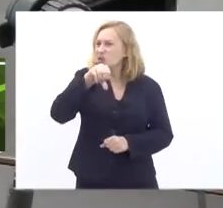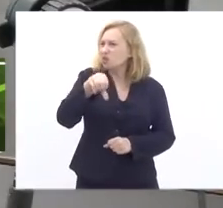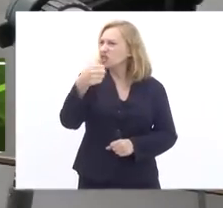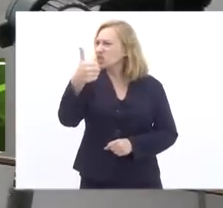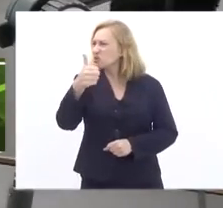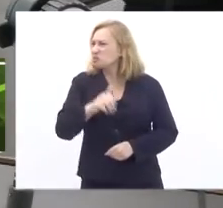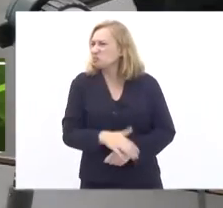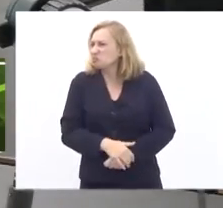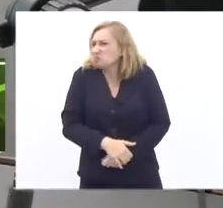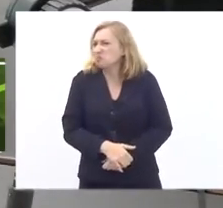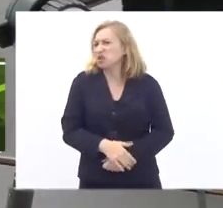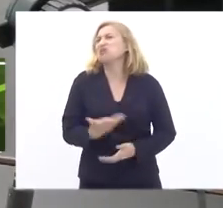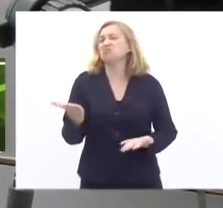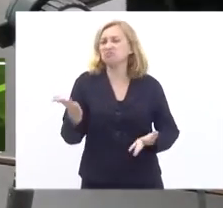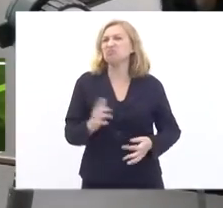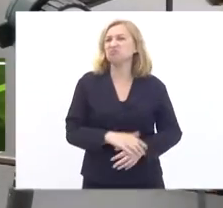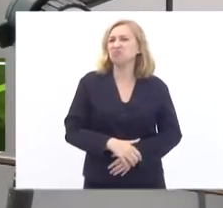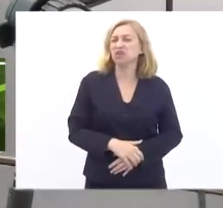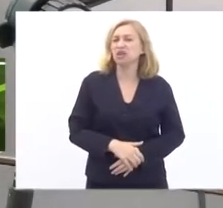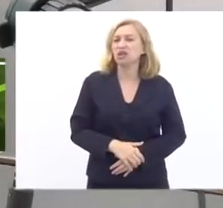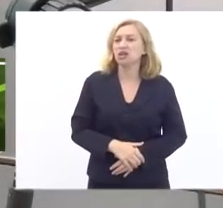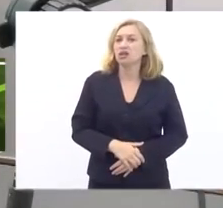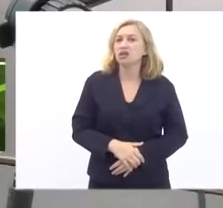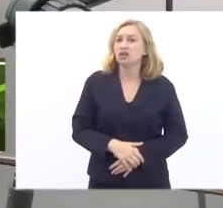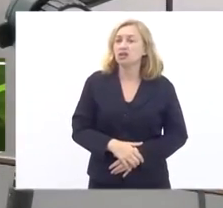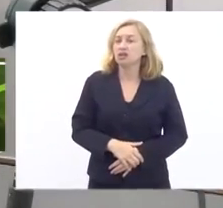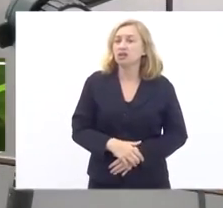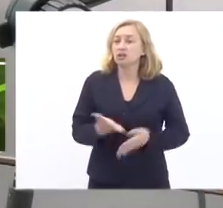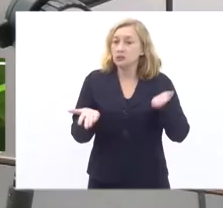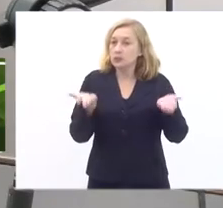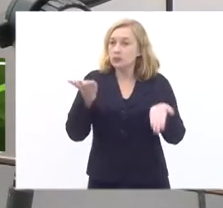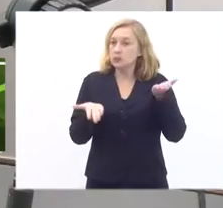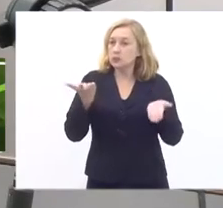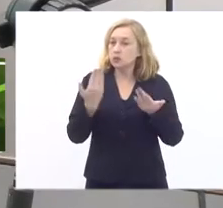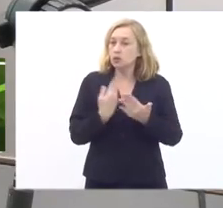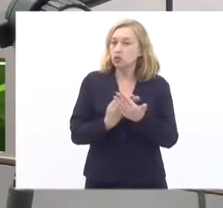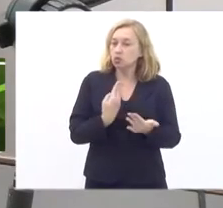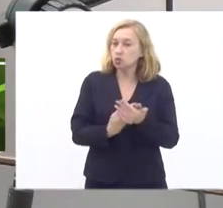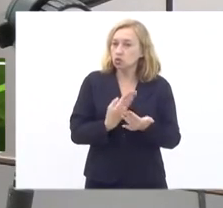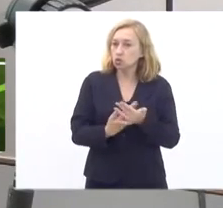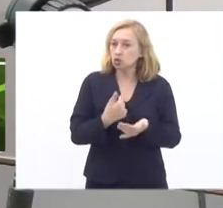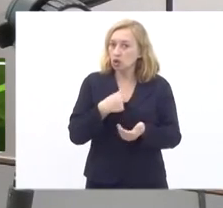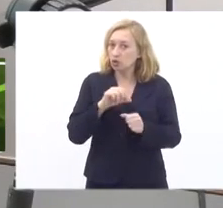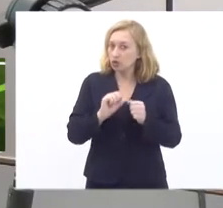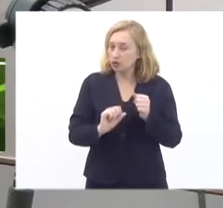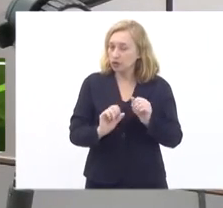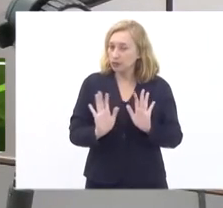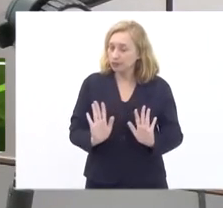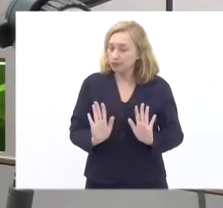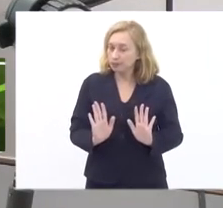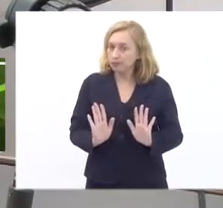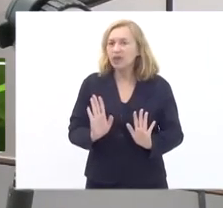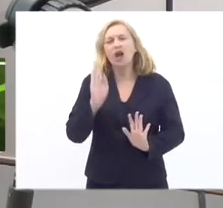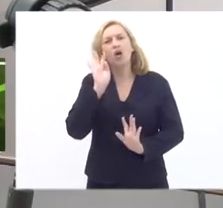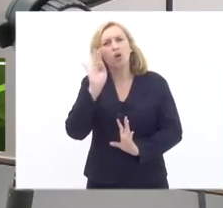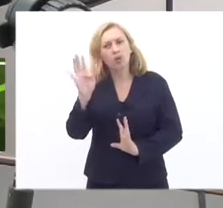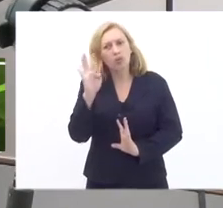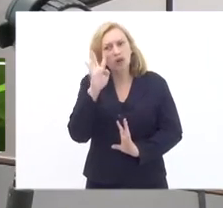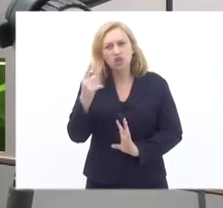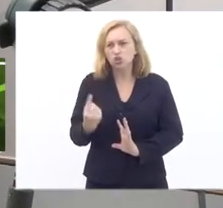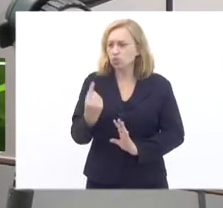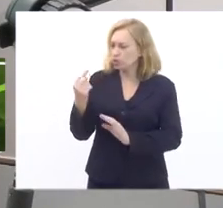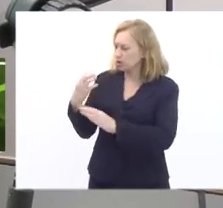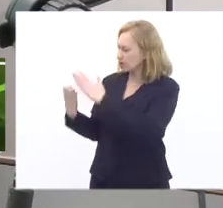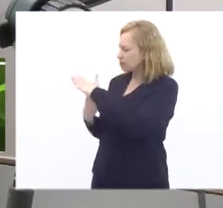91, né, definir essa curva de equilíbrio para o estudo de caso que eu fiz. Agora, imagina uma empresa